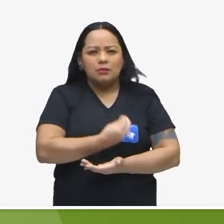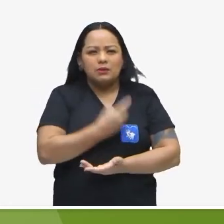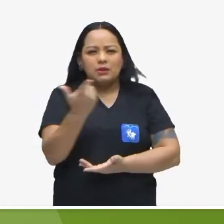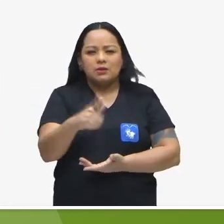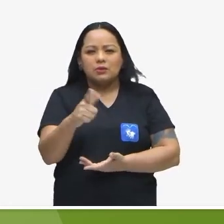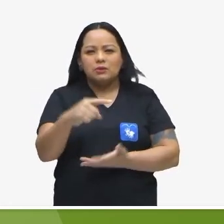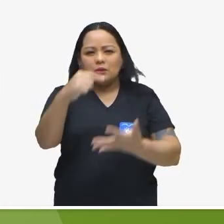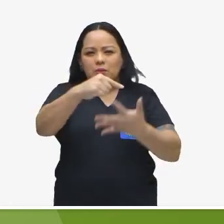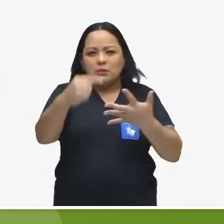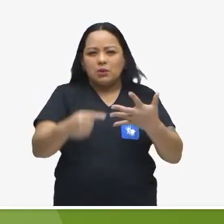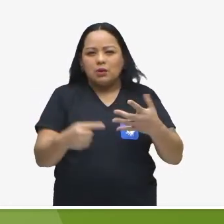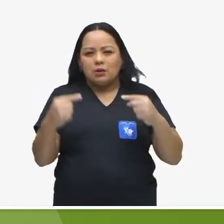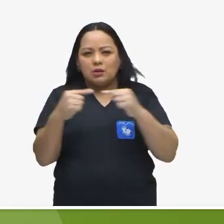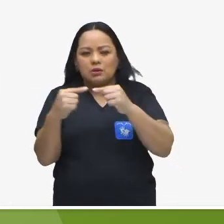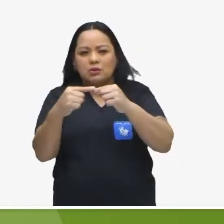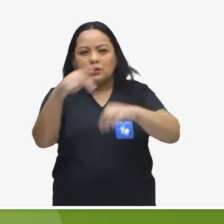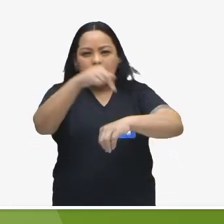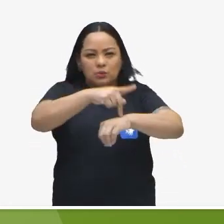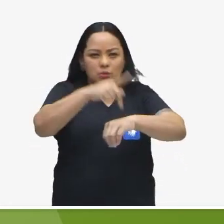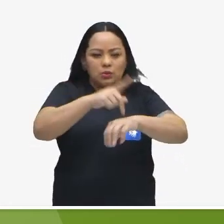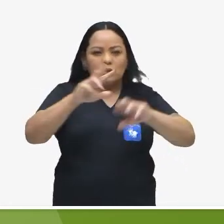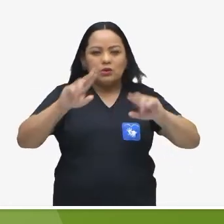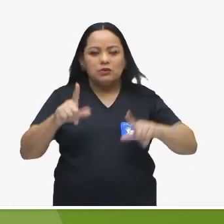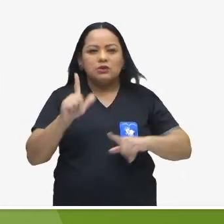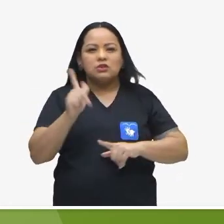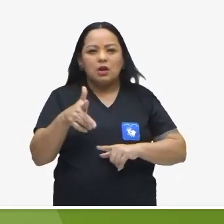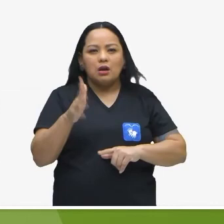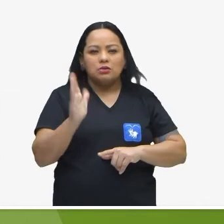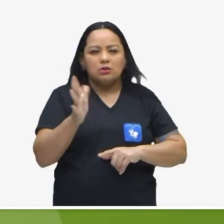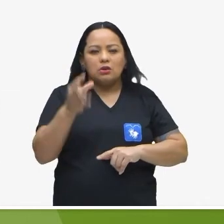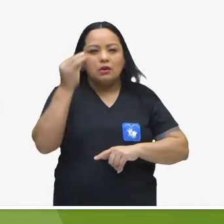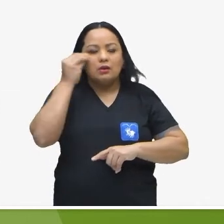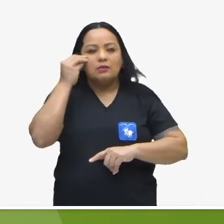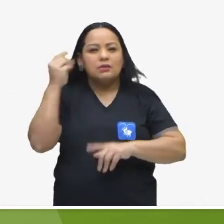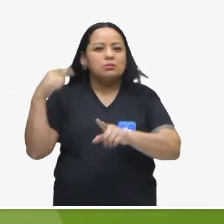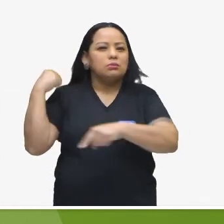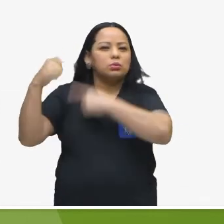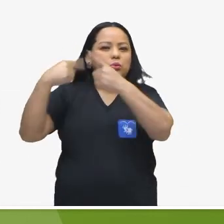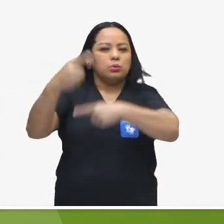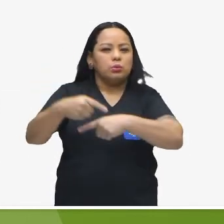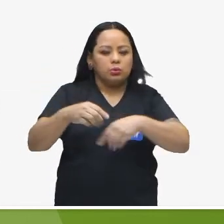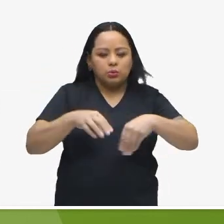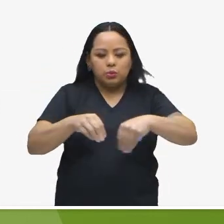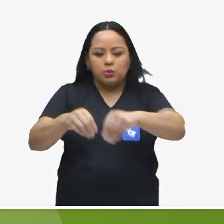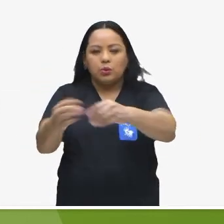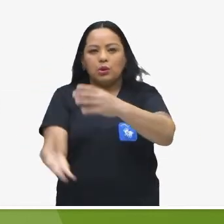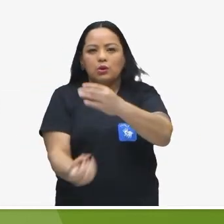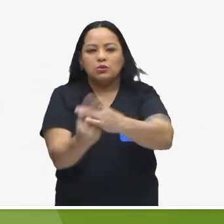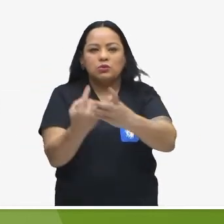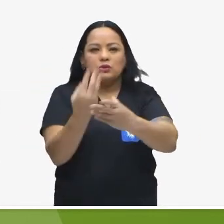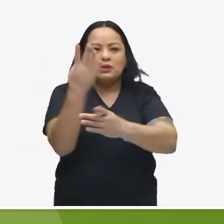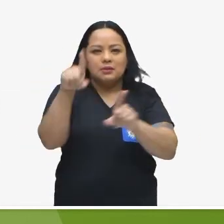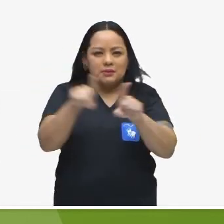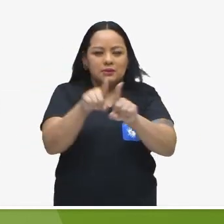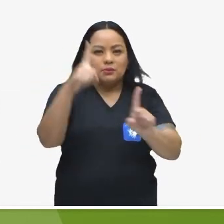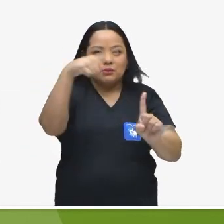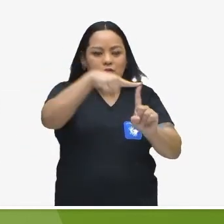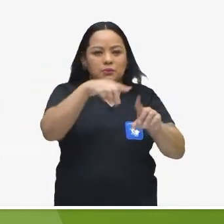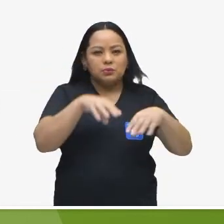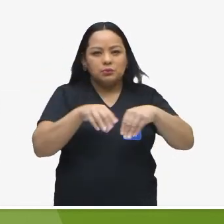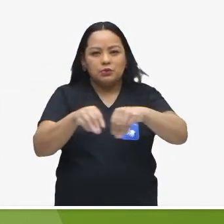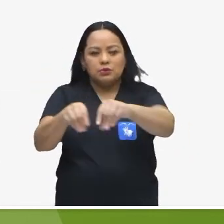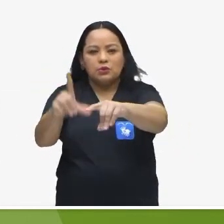diferentes formações rochosas, como nós vimos lá desde a formação dos solos, e os tipos de solo que existem, tá?